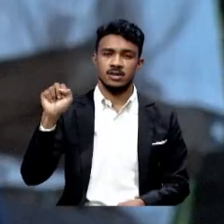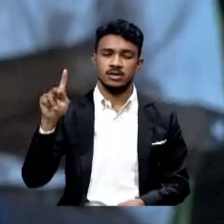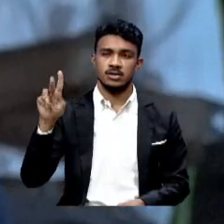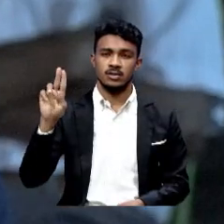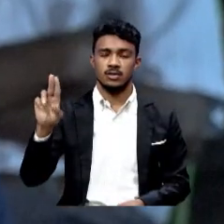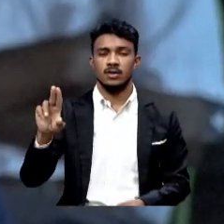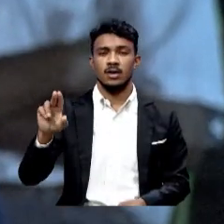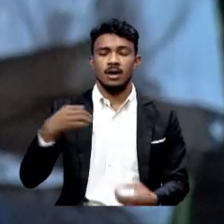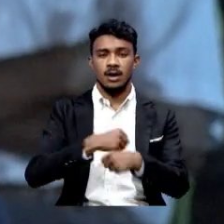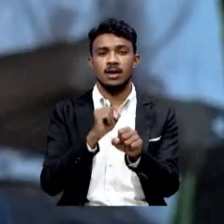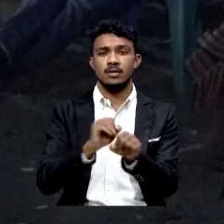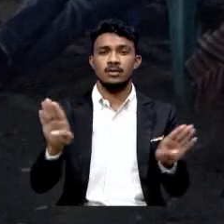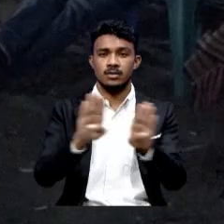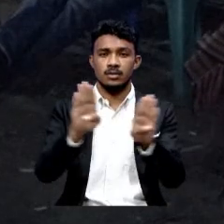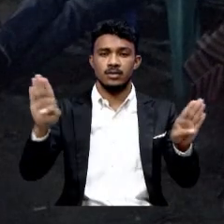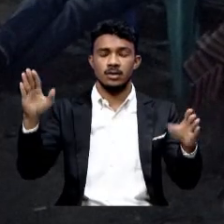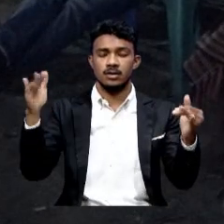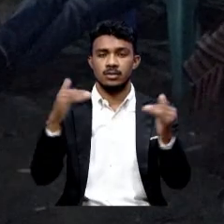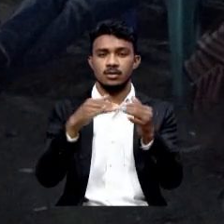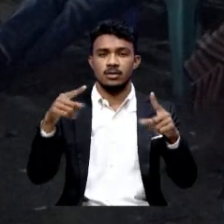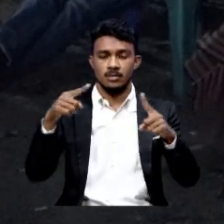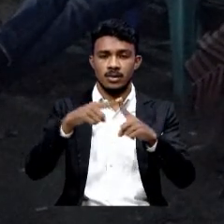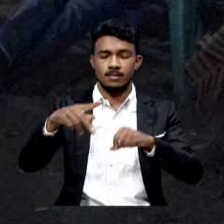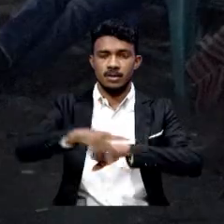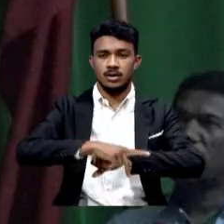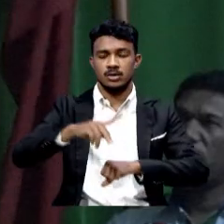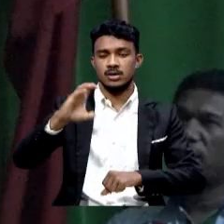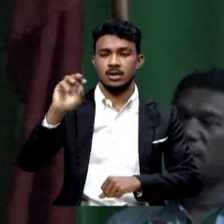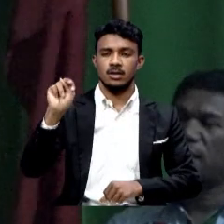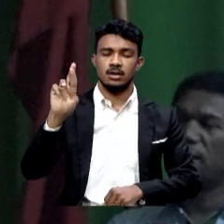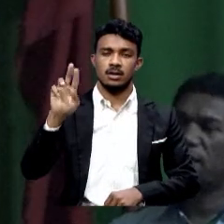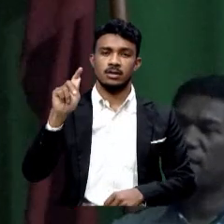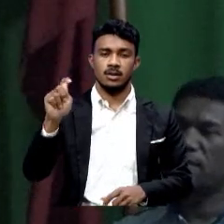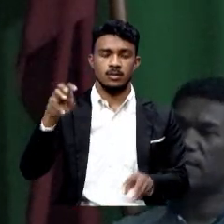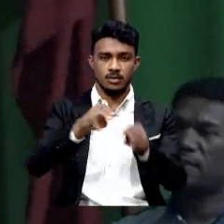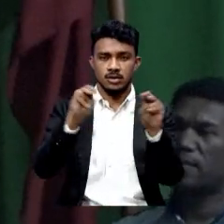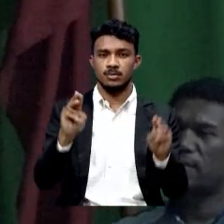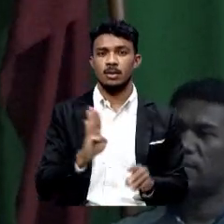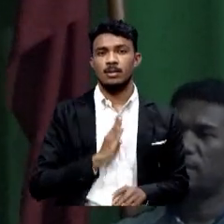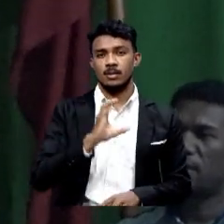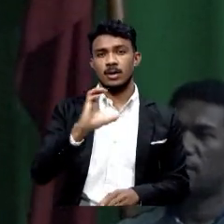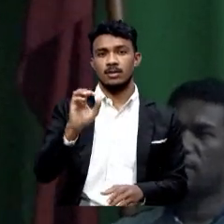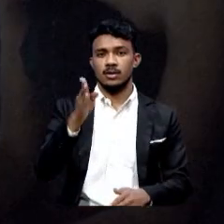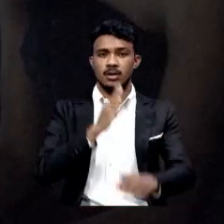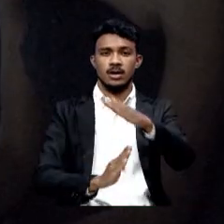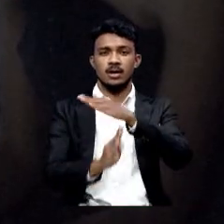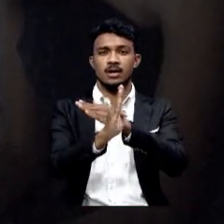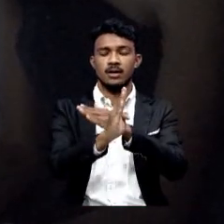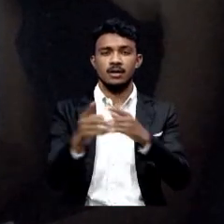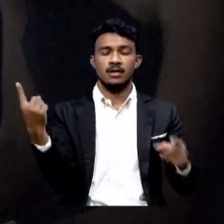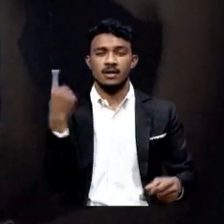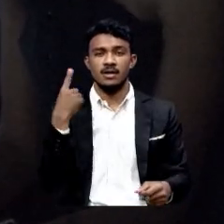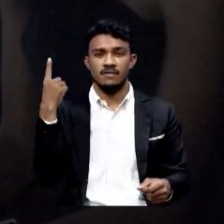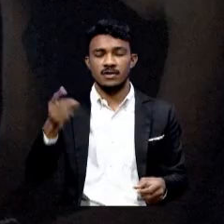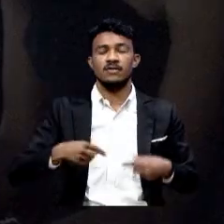Consolidação Partido. Francisco Calvo Adelay, Husu Estrutura Partido CNRT, yang Município Bobonaro, Atu Haraikang, notane na Fatim Povo